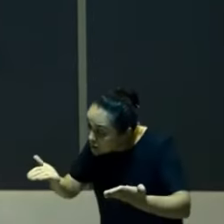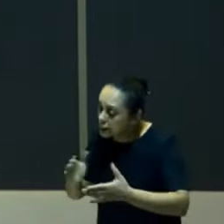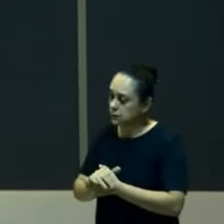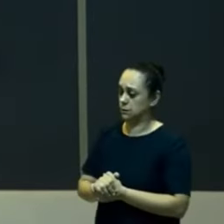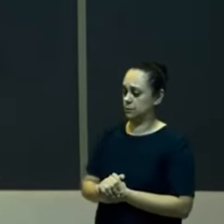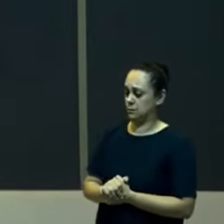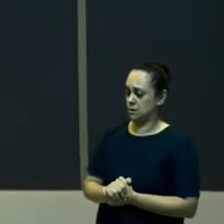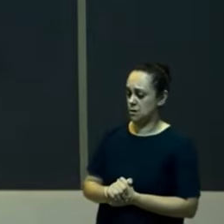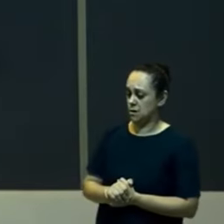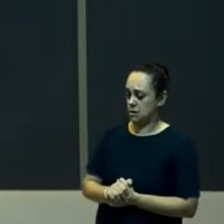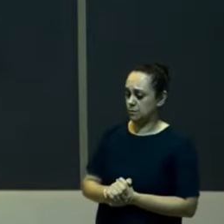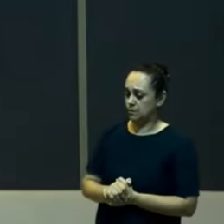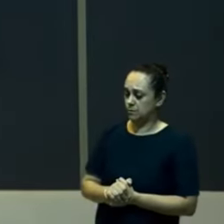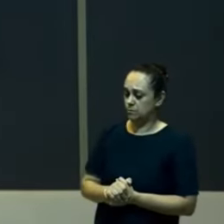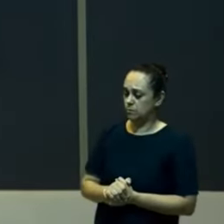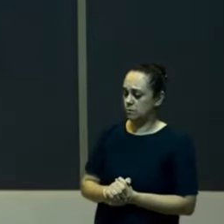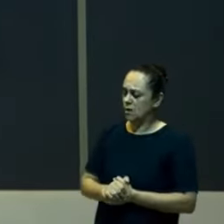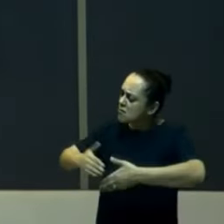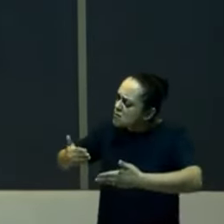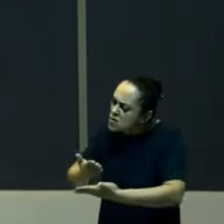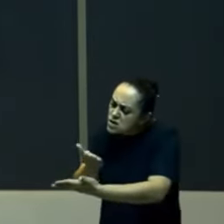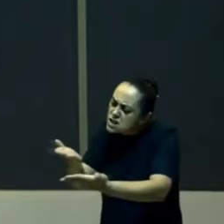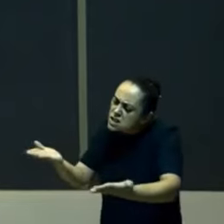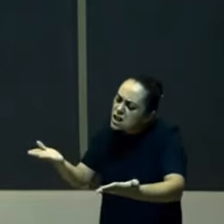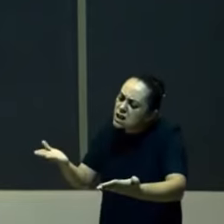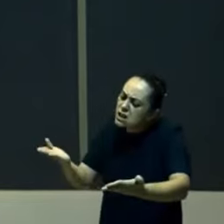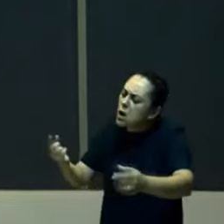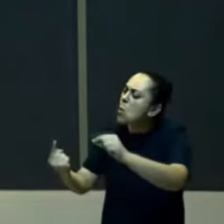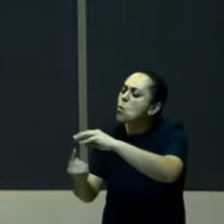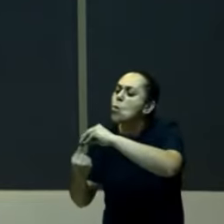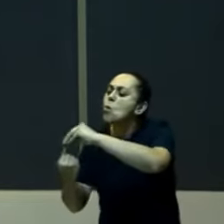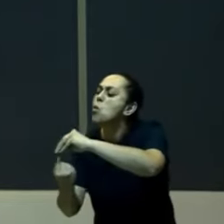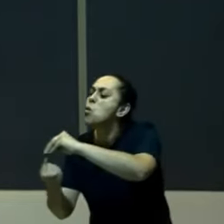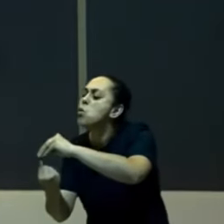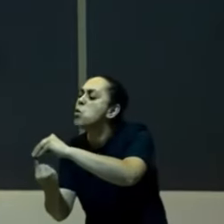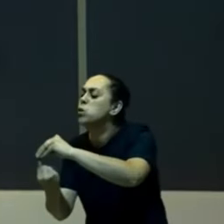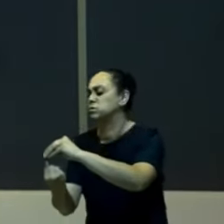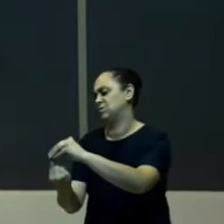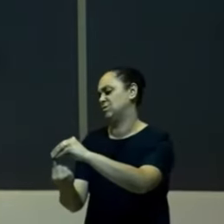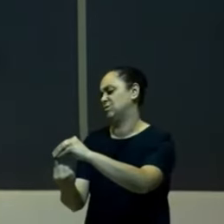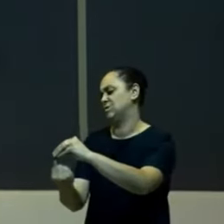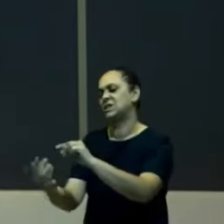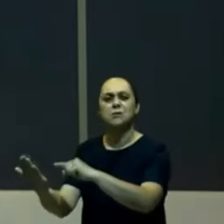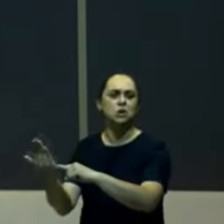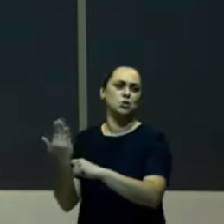dizer: vocês são os únicos que têm se associado